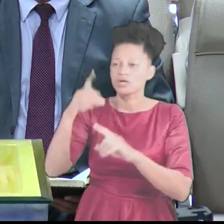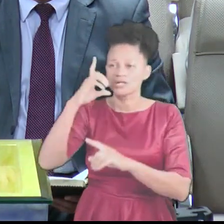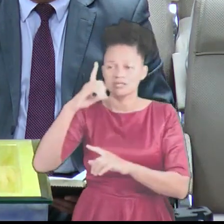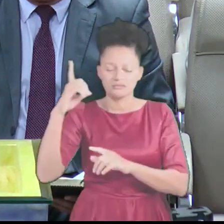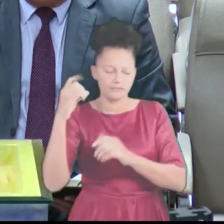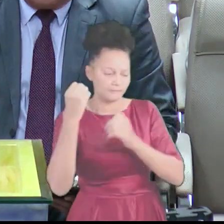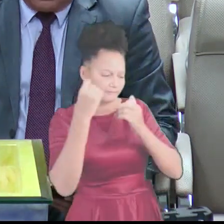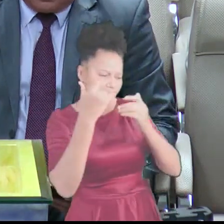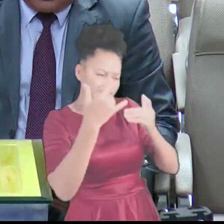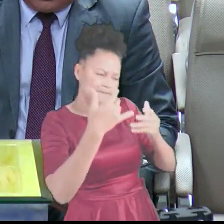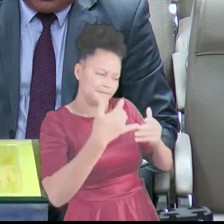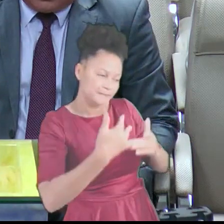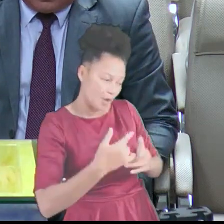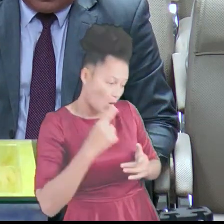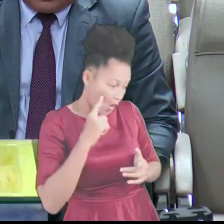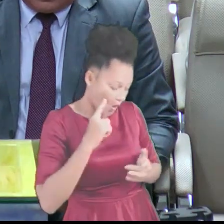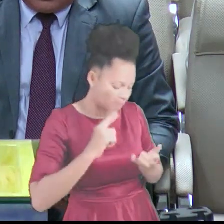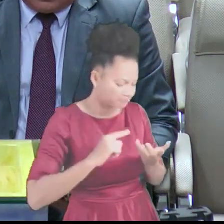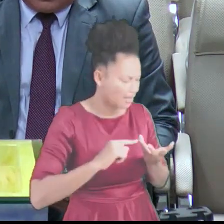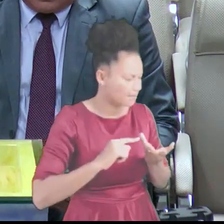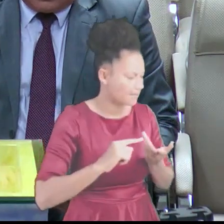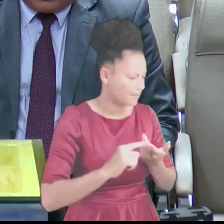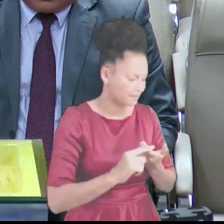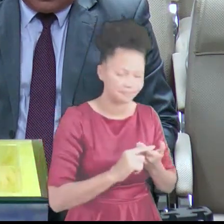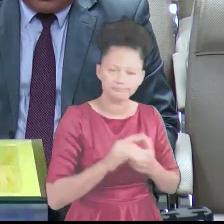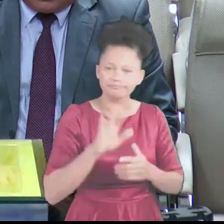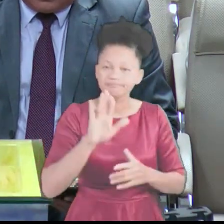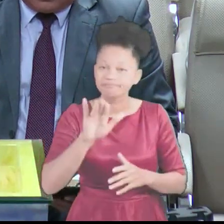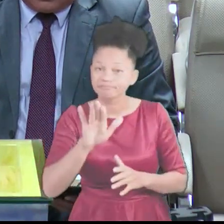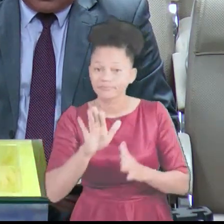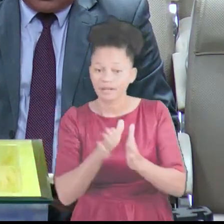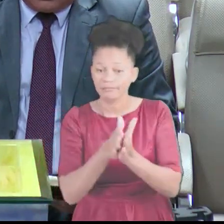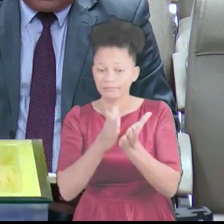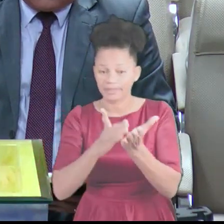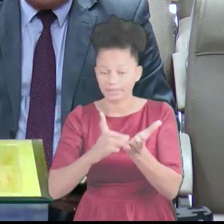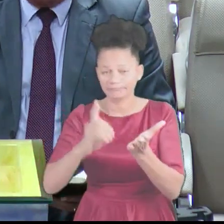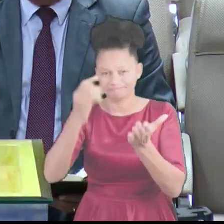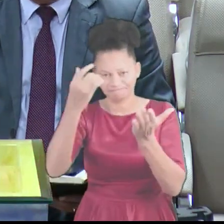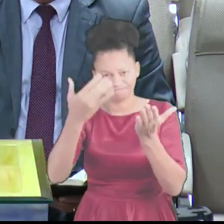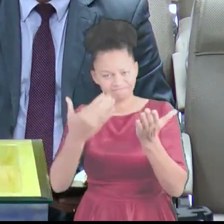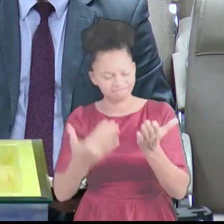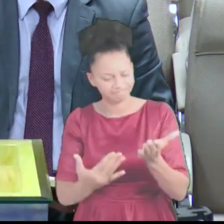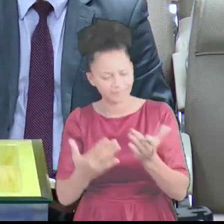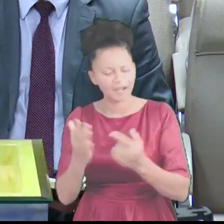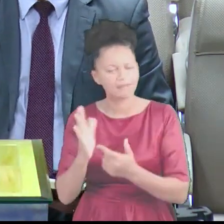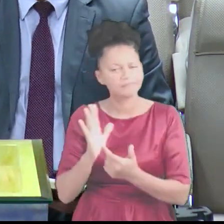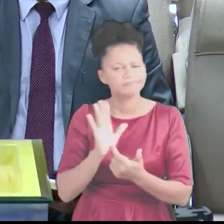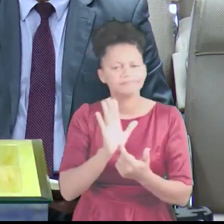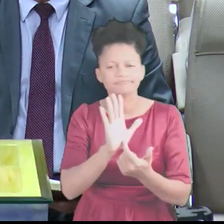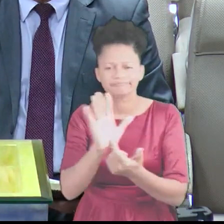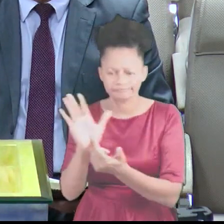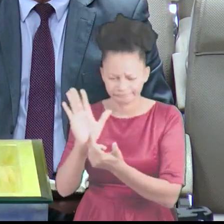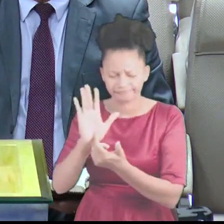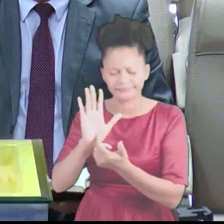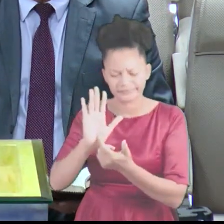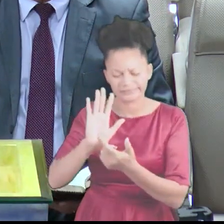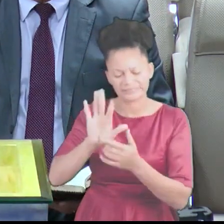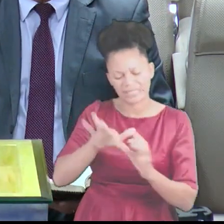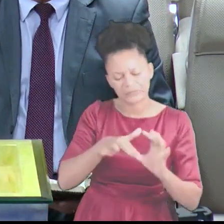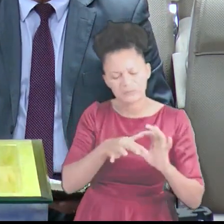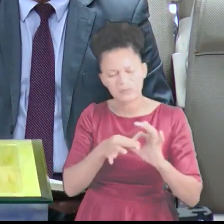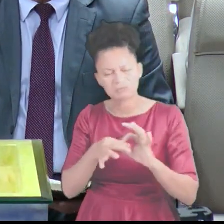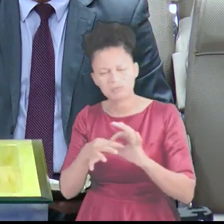vendo. A Bíblia Sagrada, queridos, ela vai nos mostrar, dentro desse